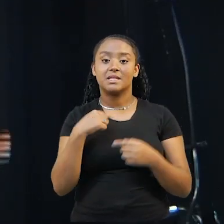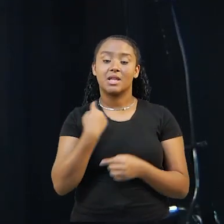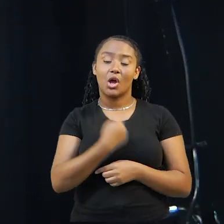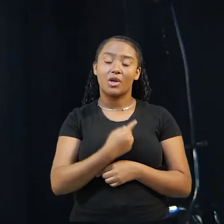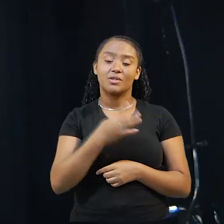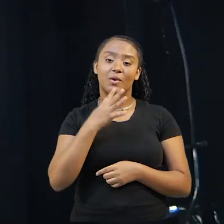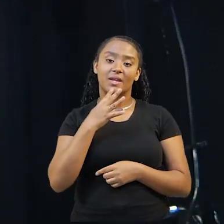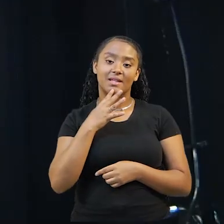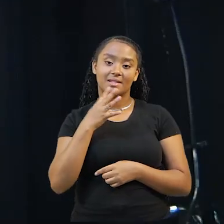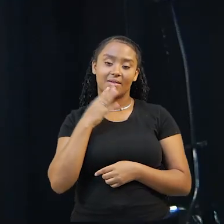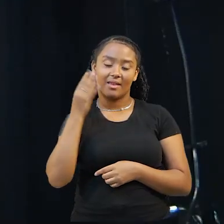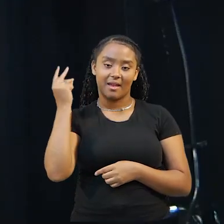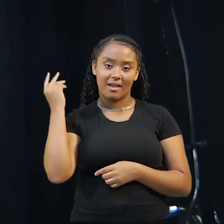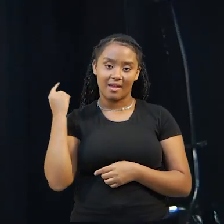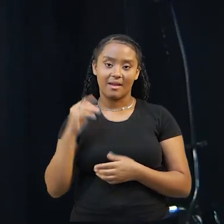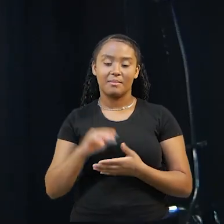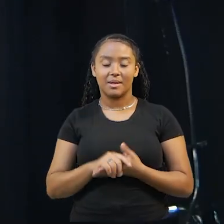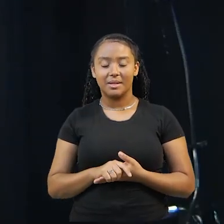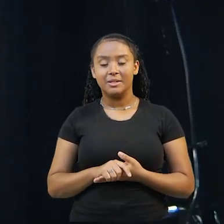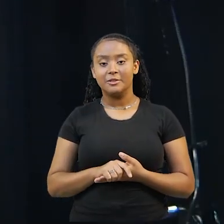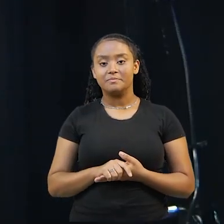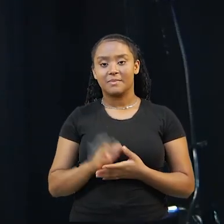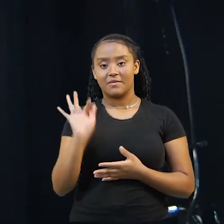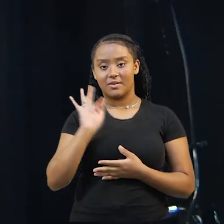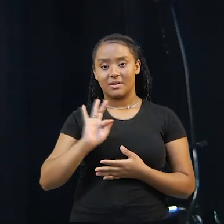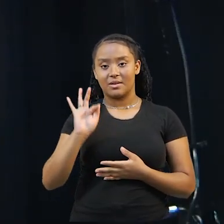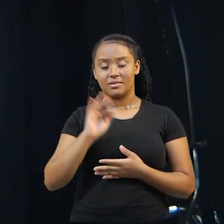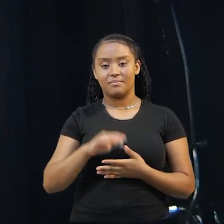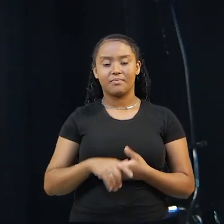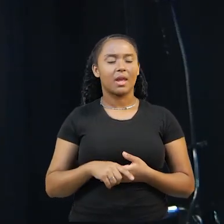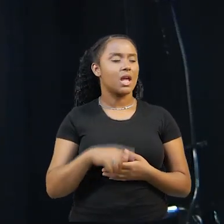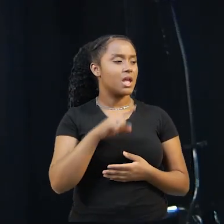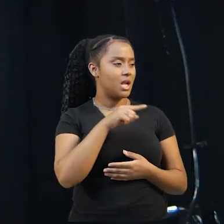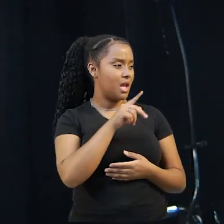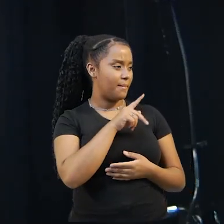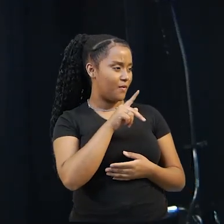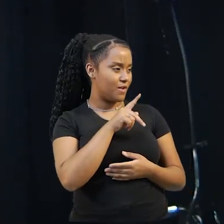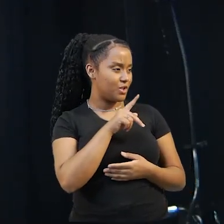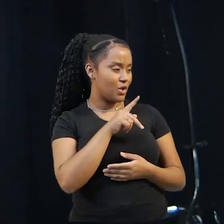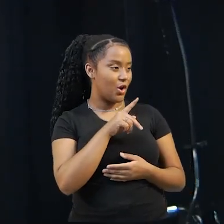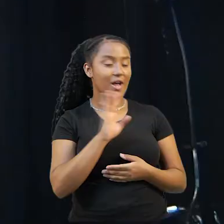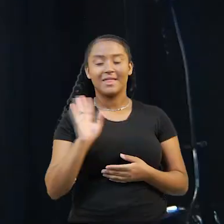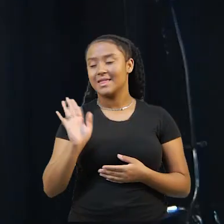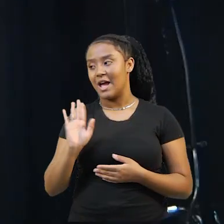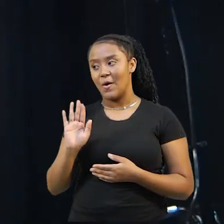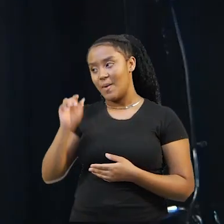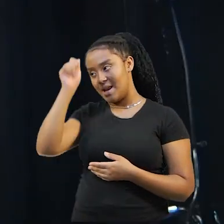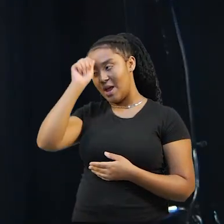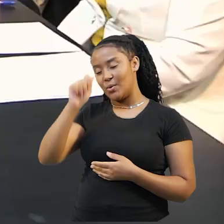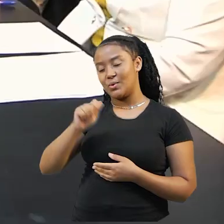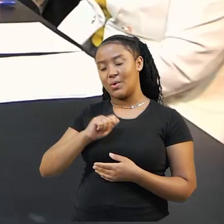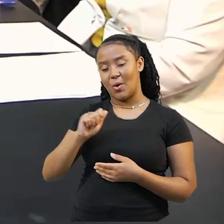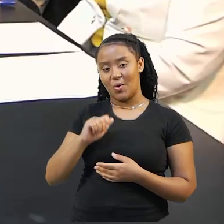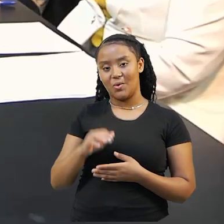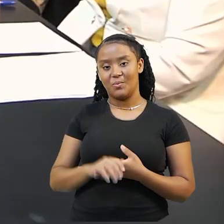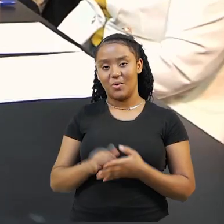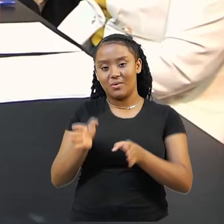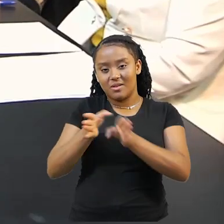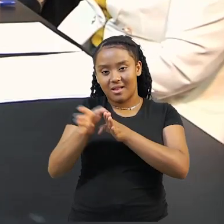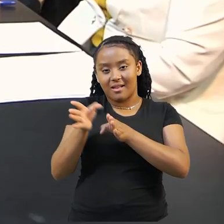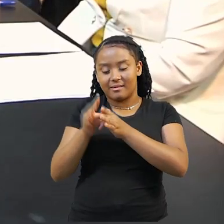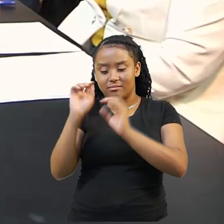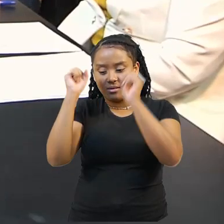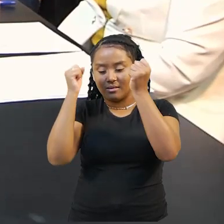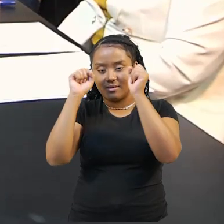aí começamos a namorar. Ele professor? Hoje ele atua como personal, ele é autônomo. Ah, tá. Como é que você vê o